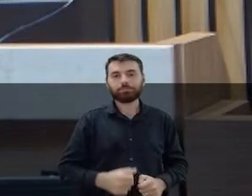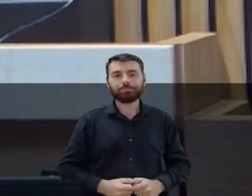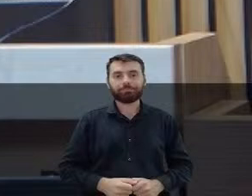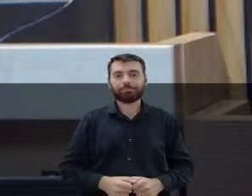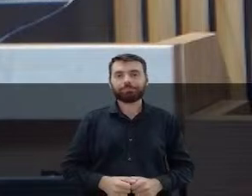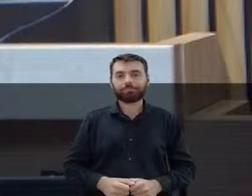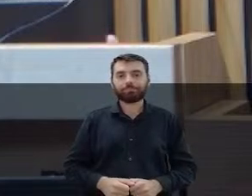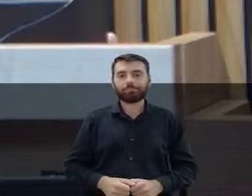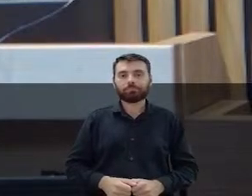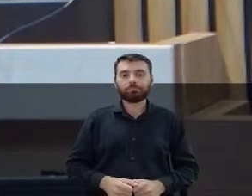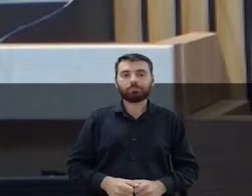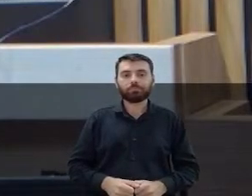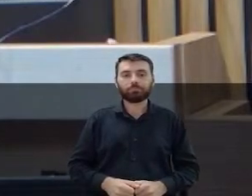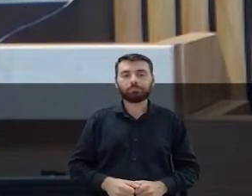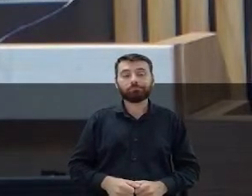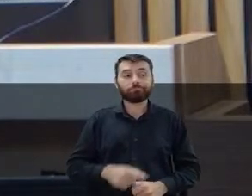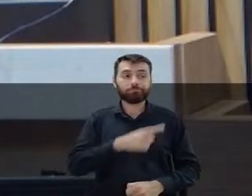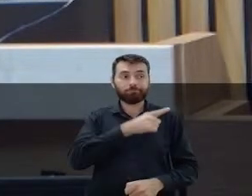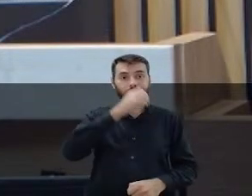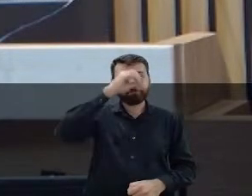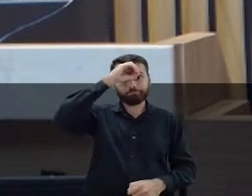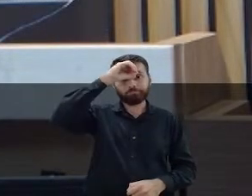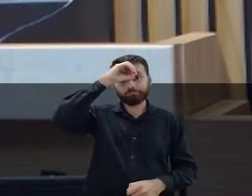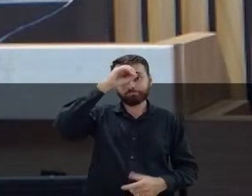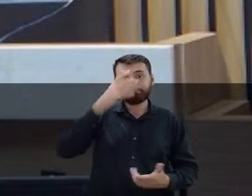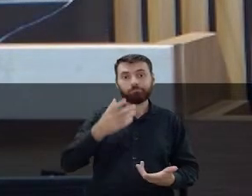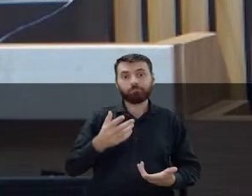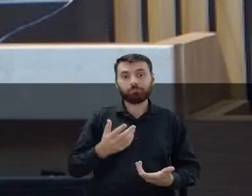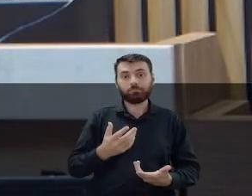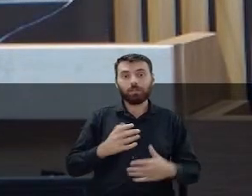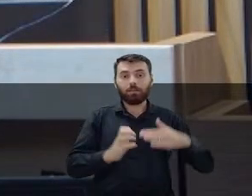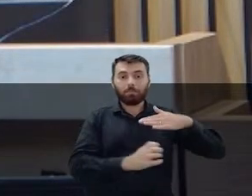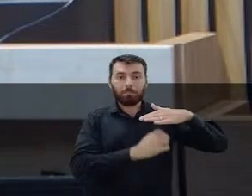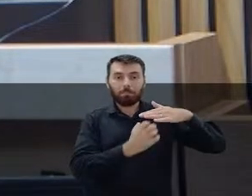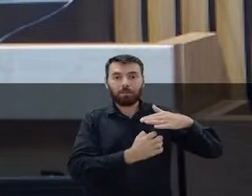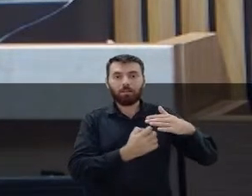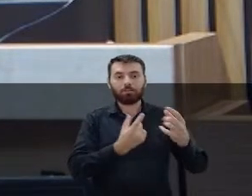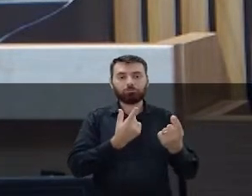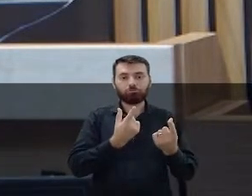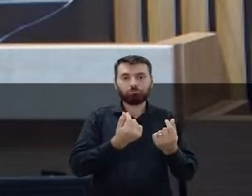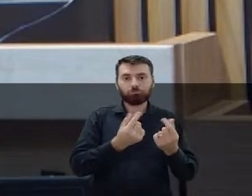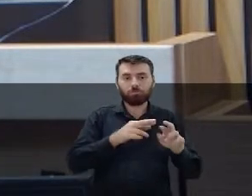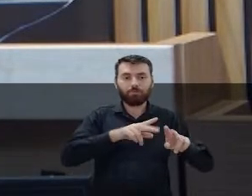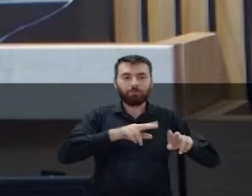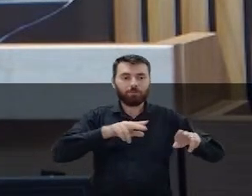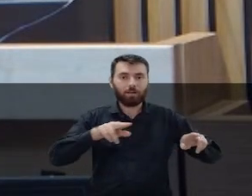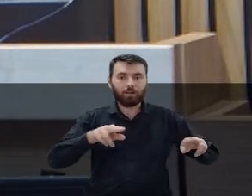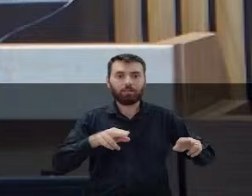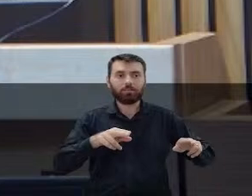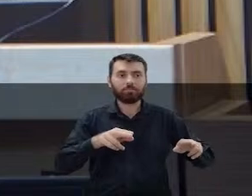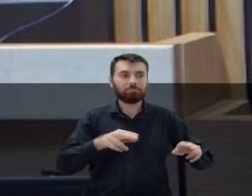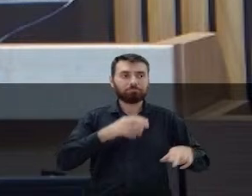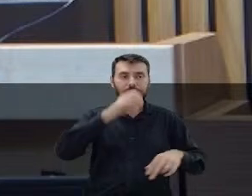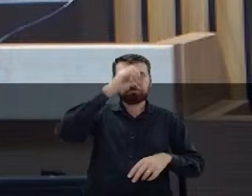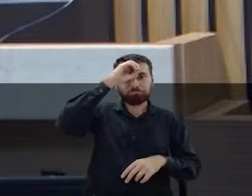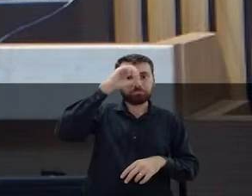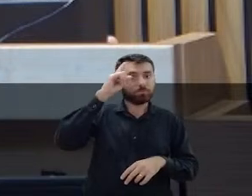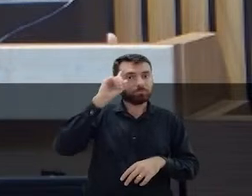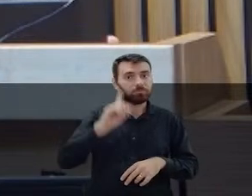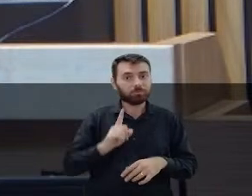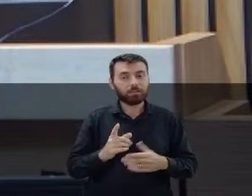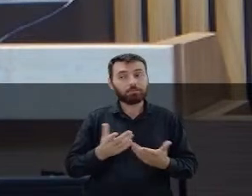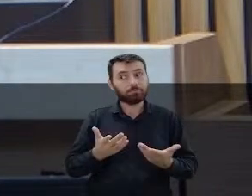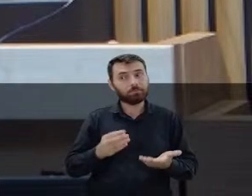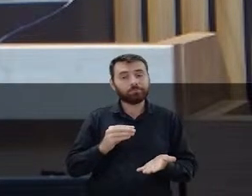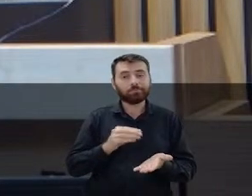Esse desconhecimento e falta de controle sobre a vida financeira da empresa fragiliza a pretensão, à míngua de provas,